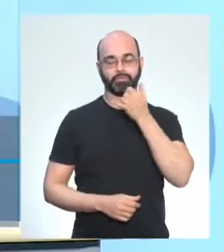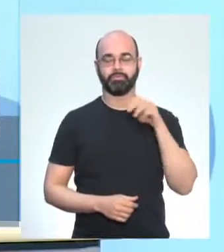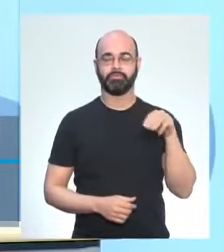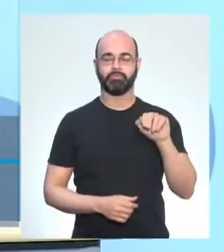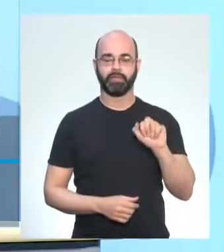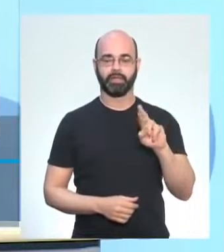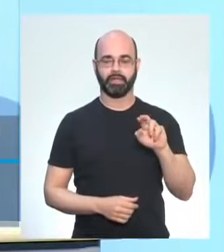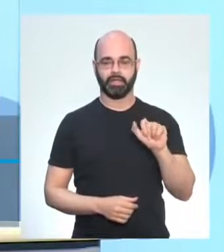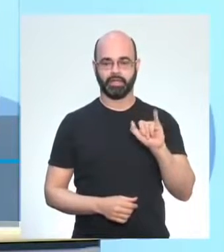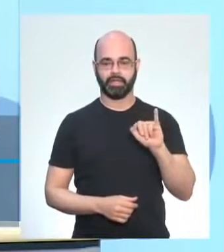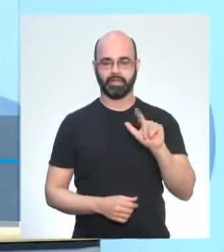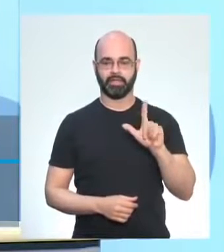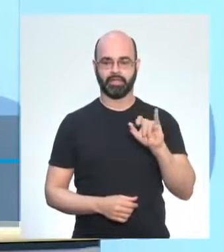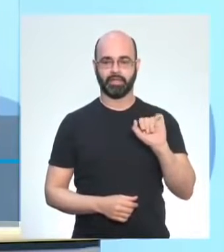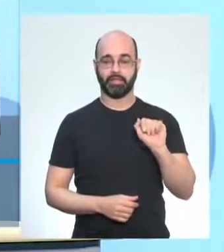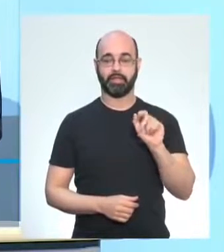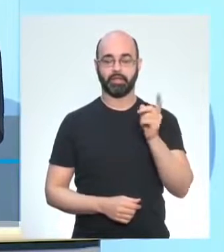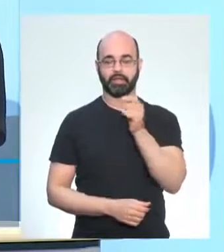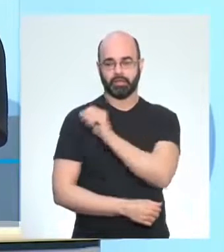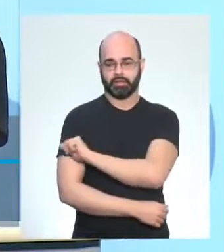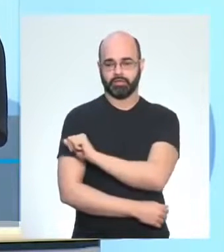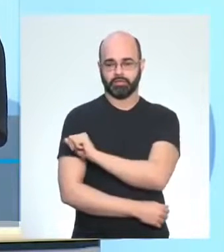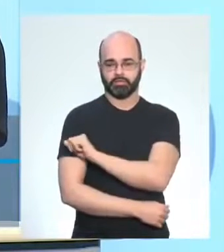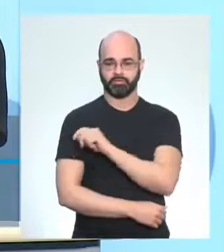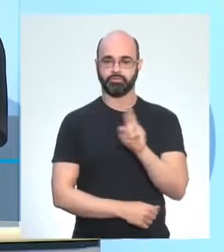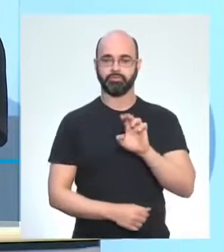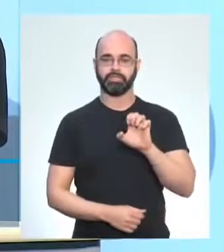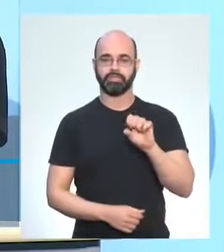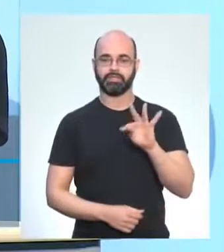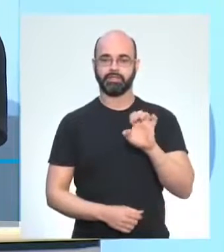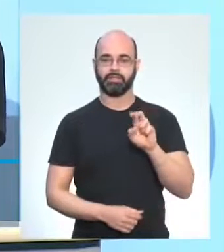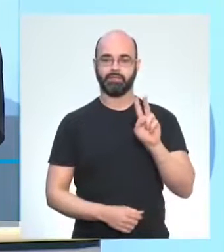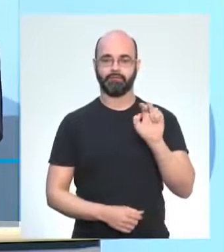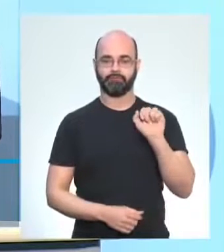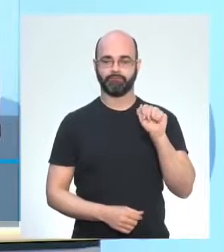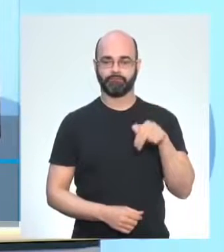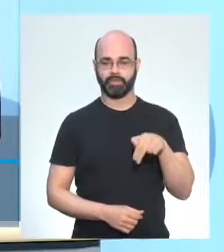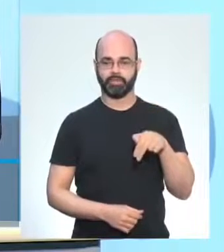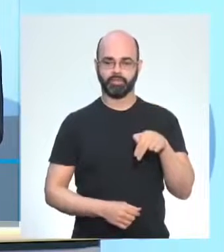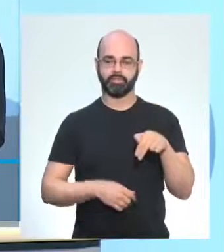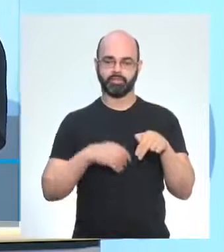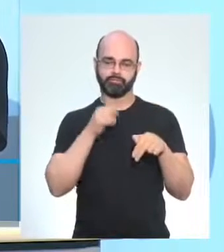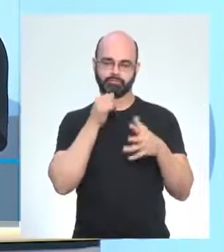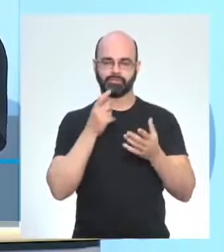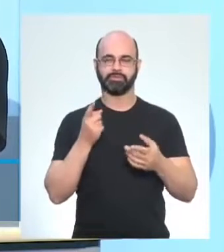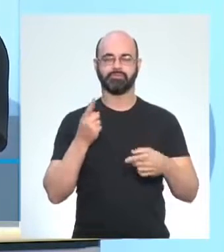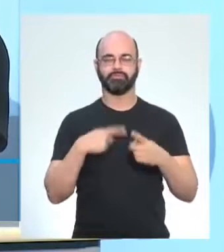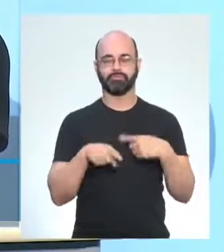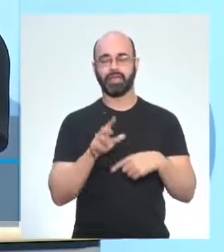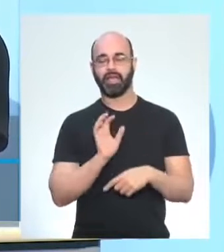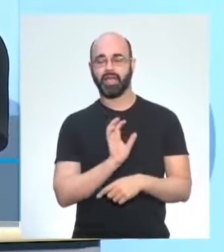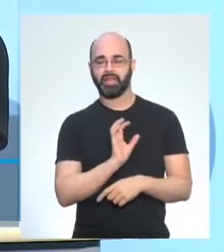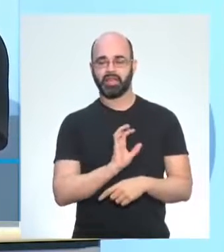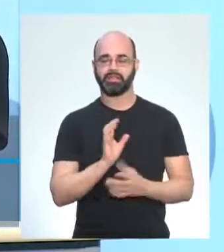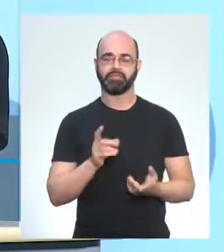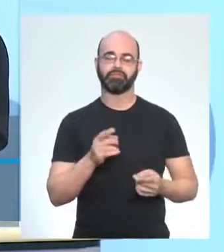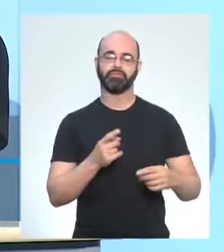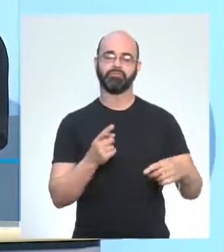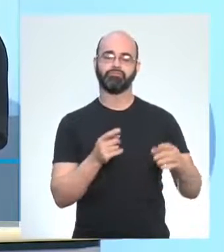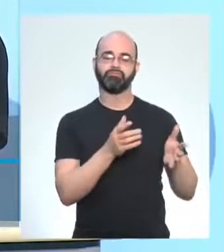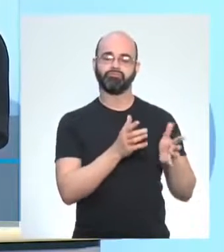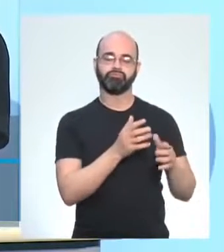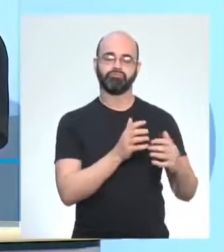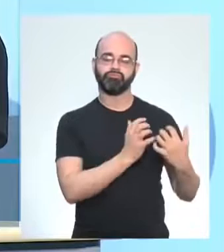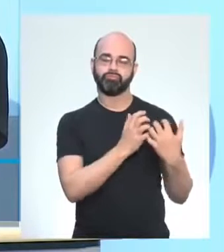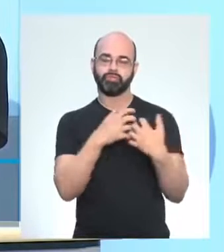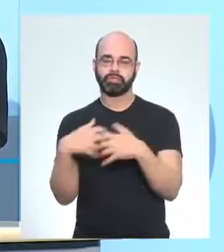colocando aqui do aluno Estevão, acho que é, a característica do processo reprodutivo, Opa. né? Foi a